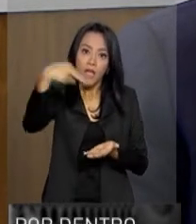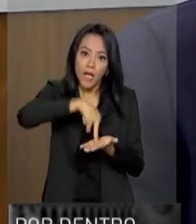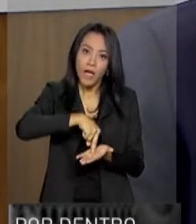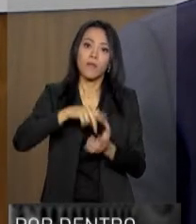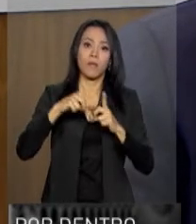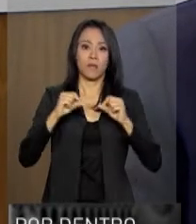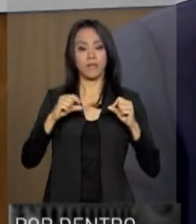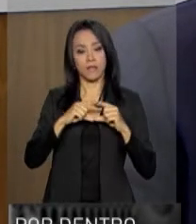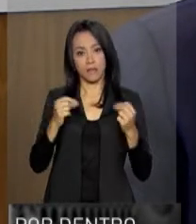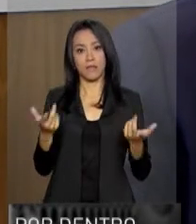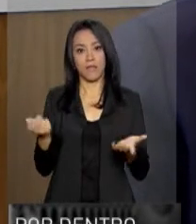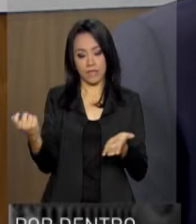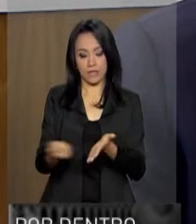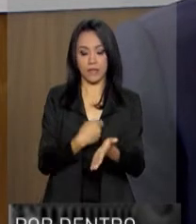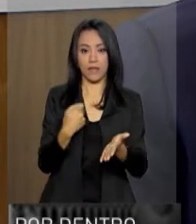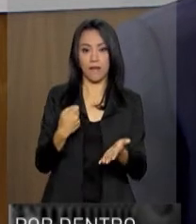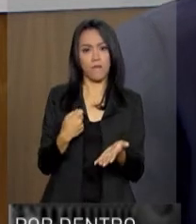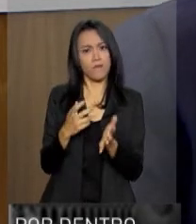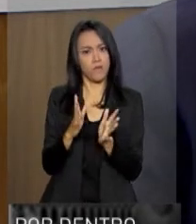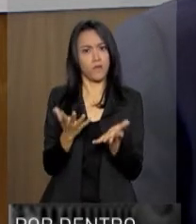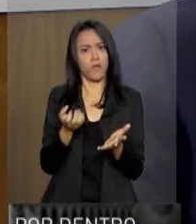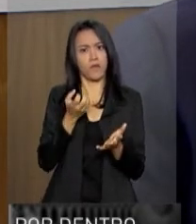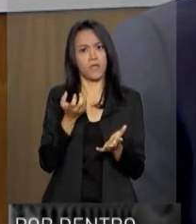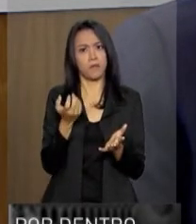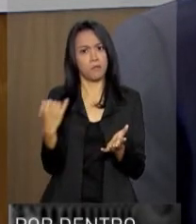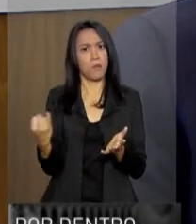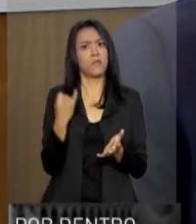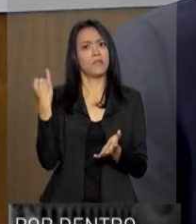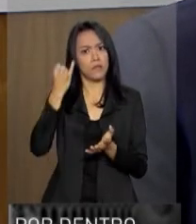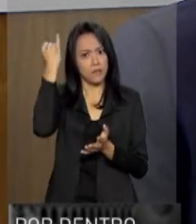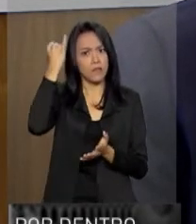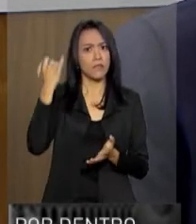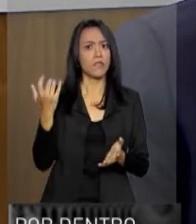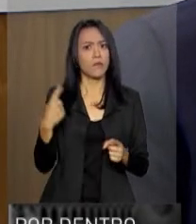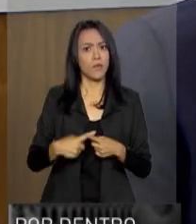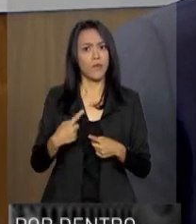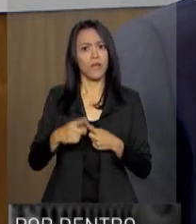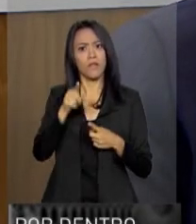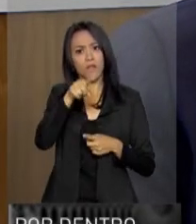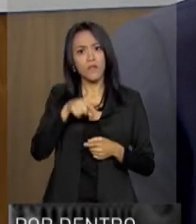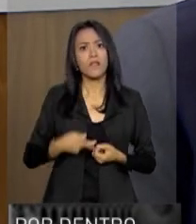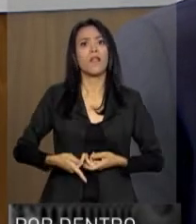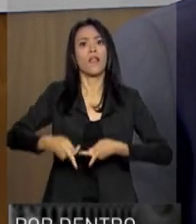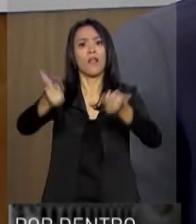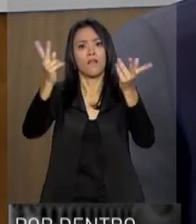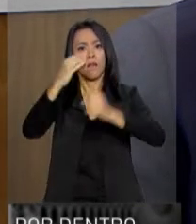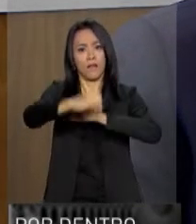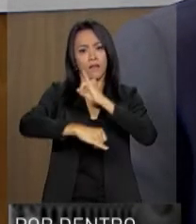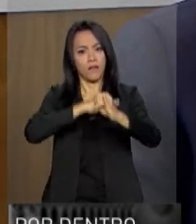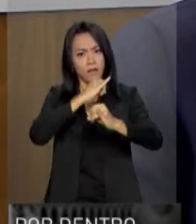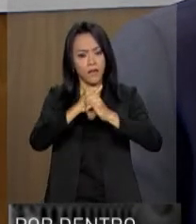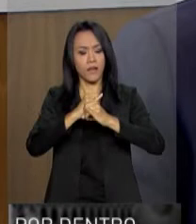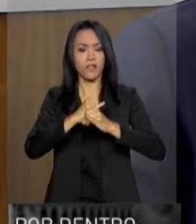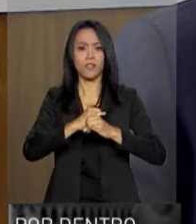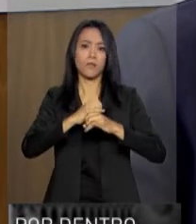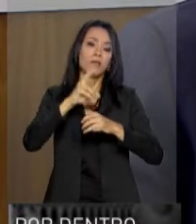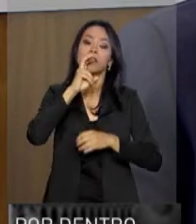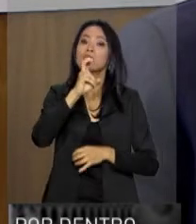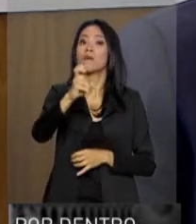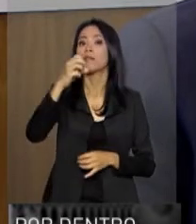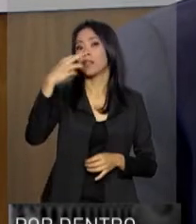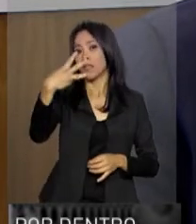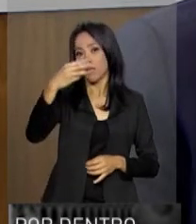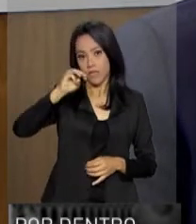importante eu diria até que uma solenidade cívica porque você levar conectividade a todo o brasil em breve 153 milhões de